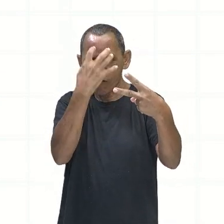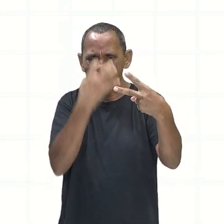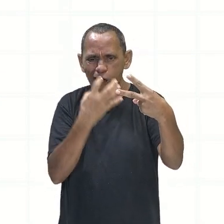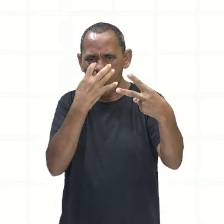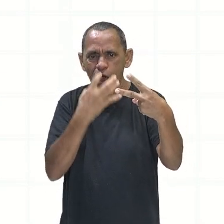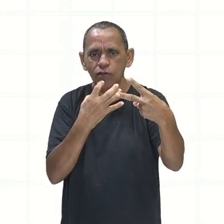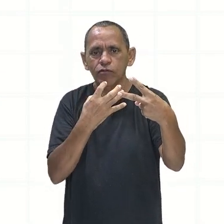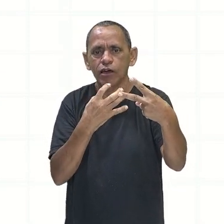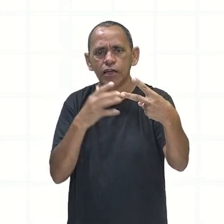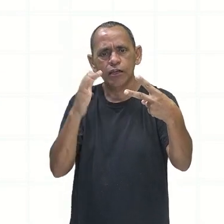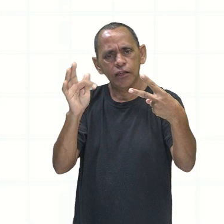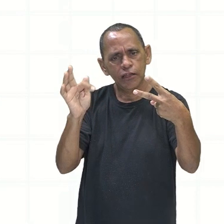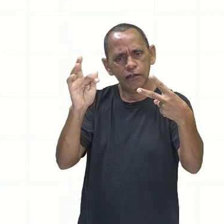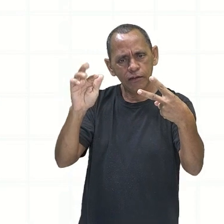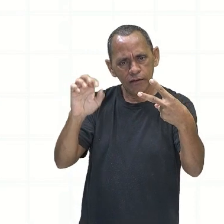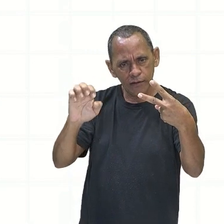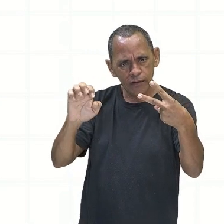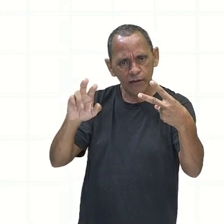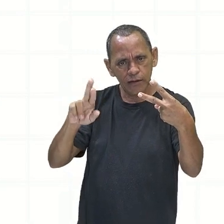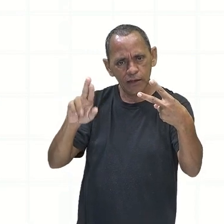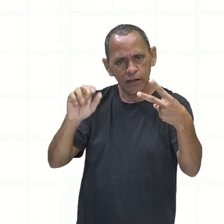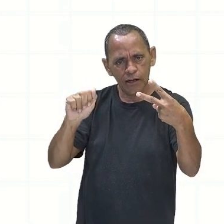sentido da palavra, né?